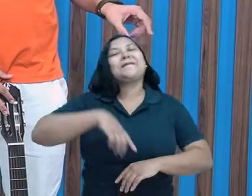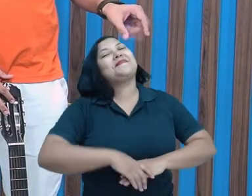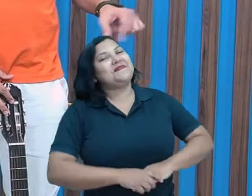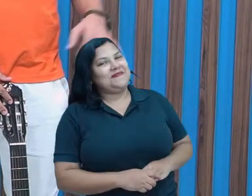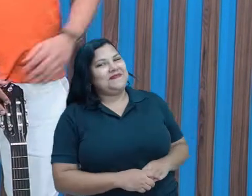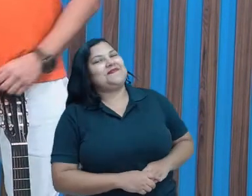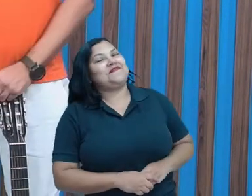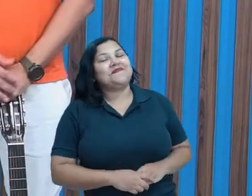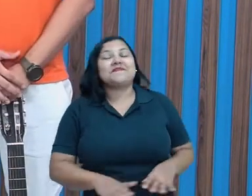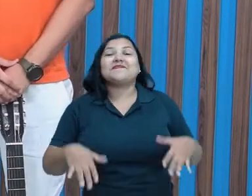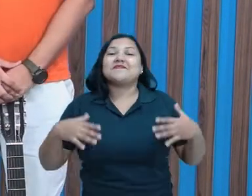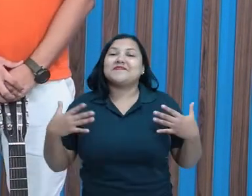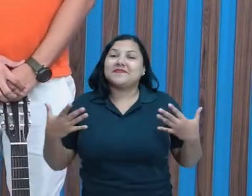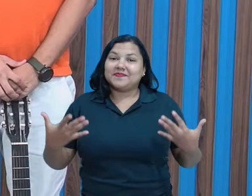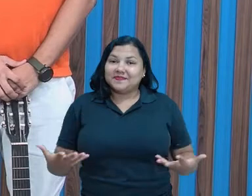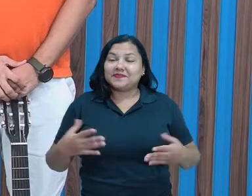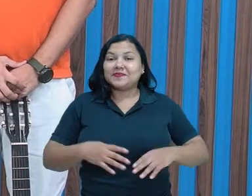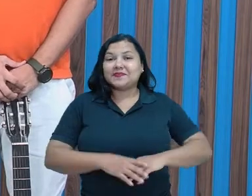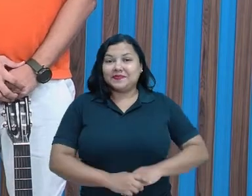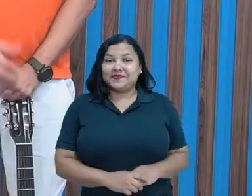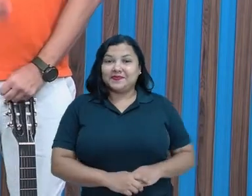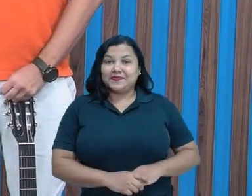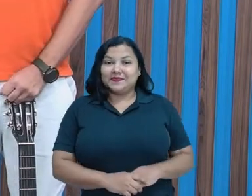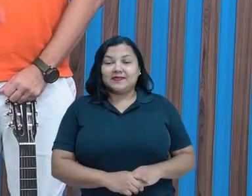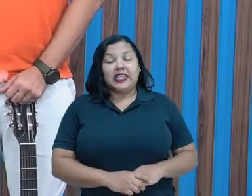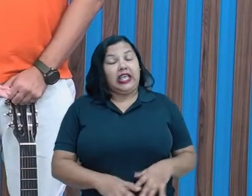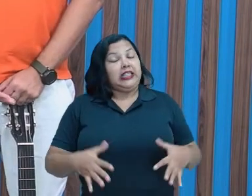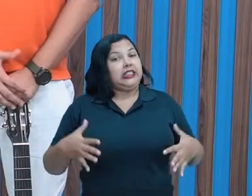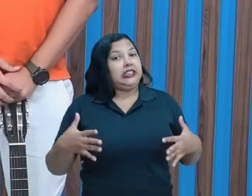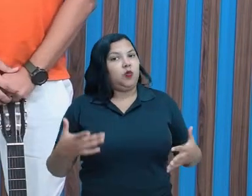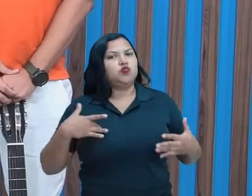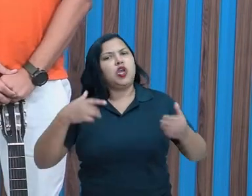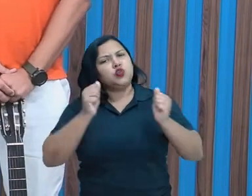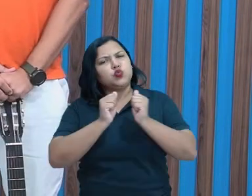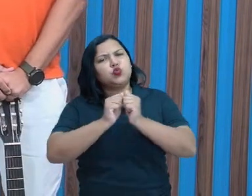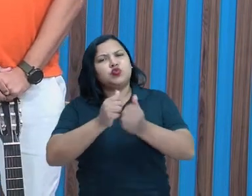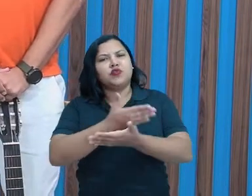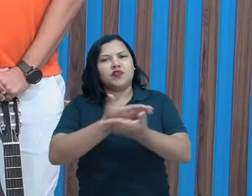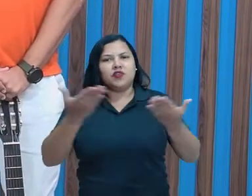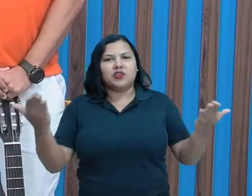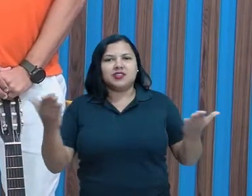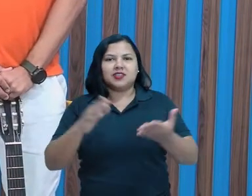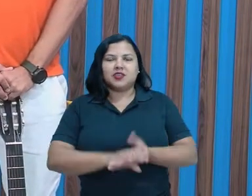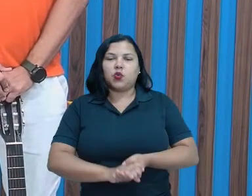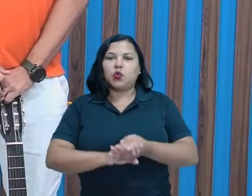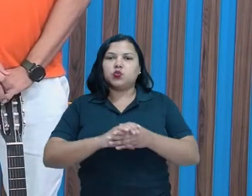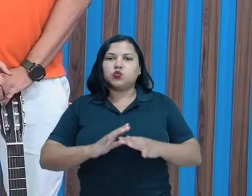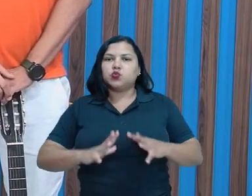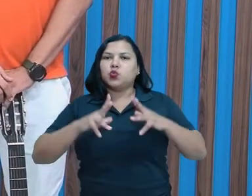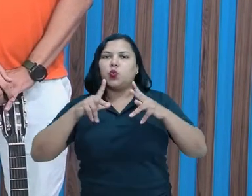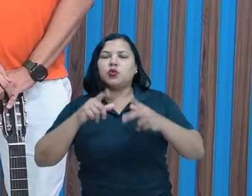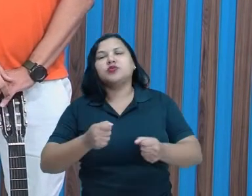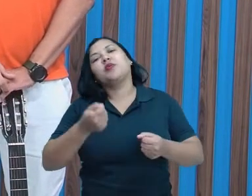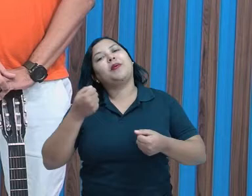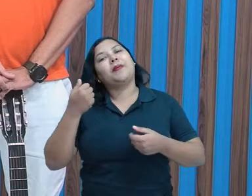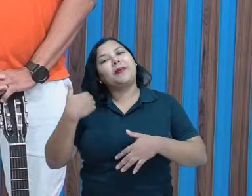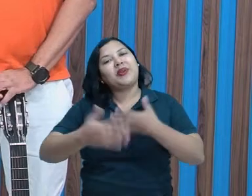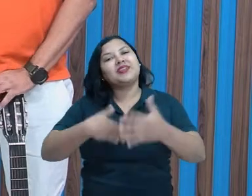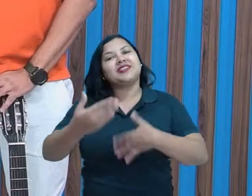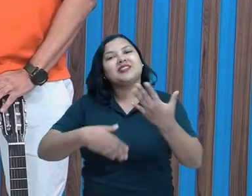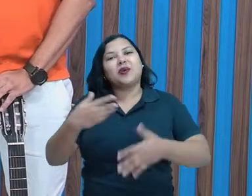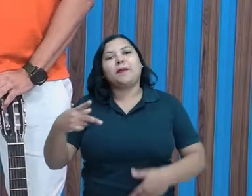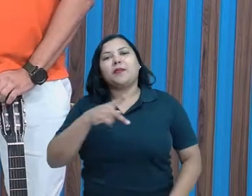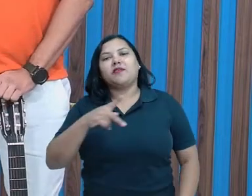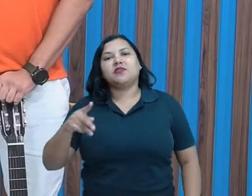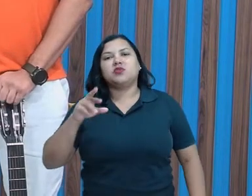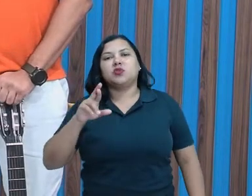Jéssica, tá? E teoricamente está acompanhando vocês aí com toda a demanda aí o professor Rony